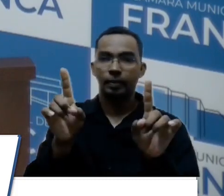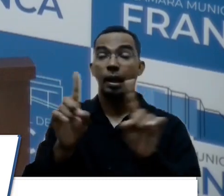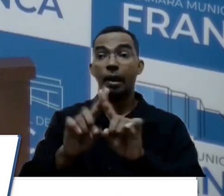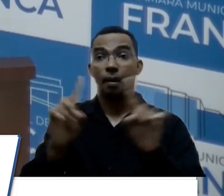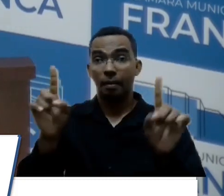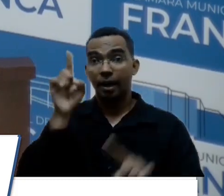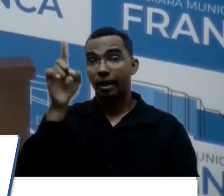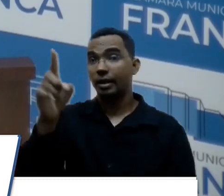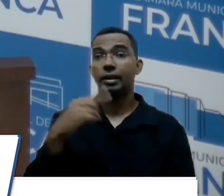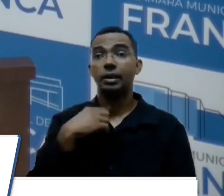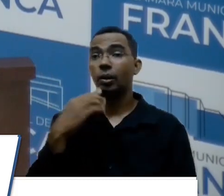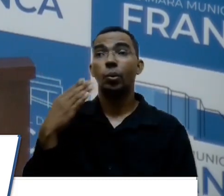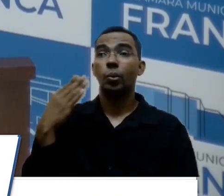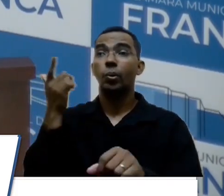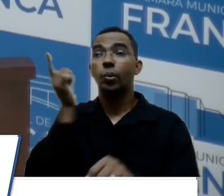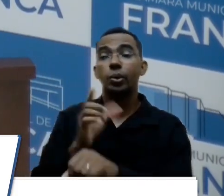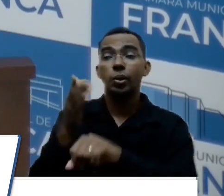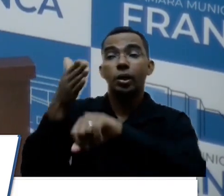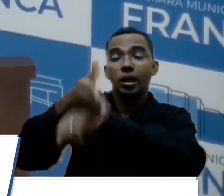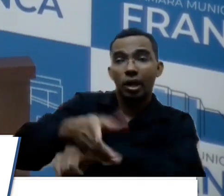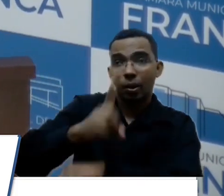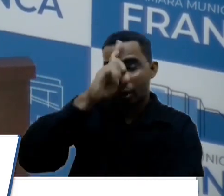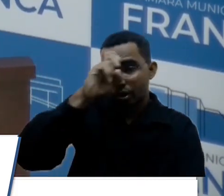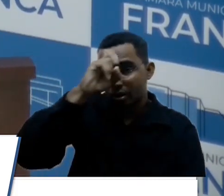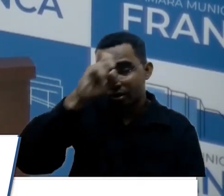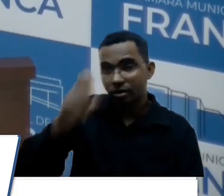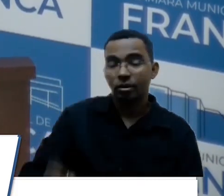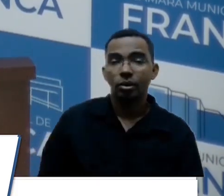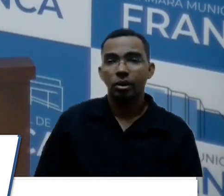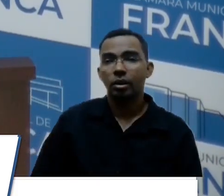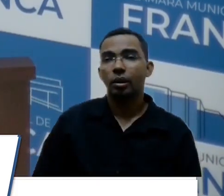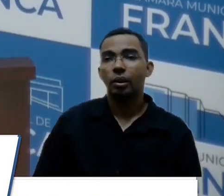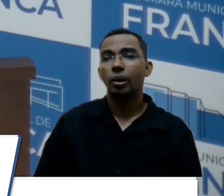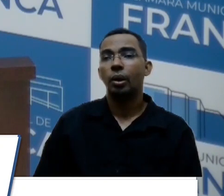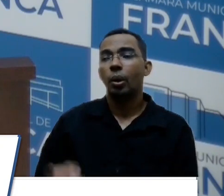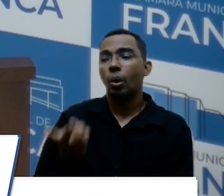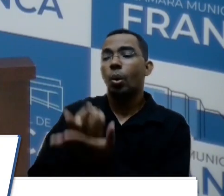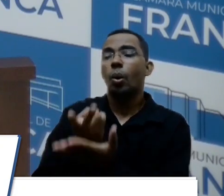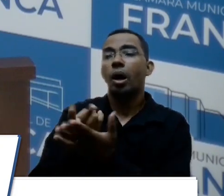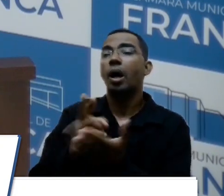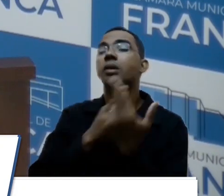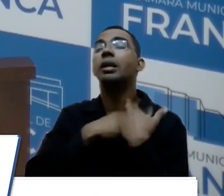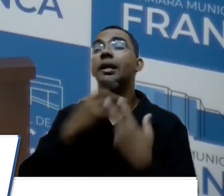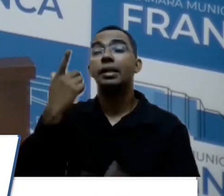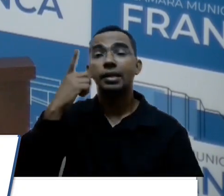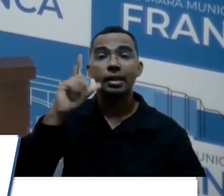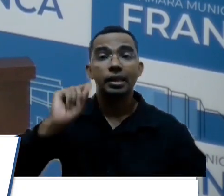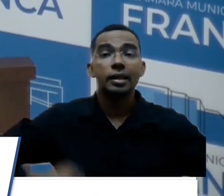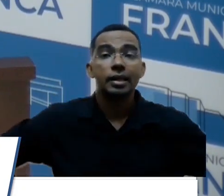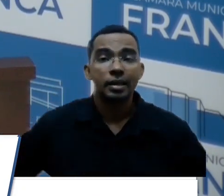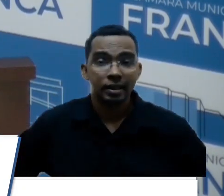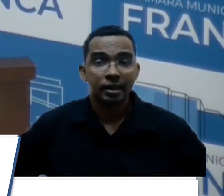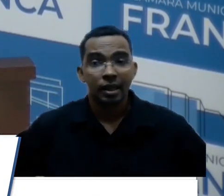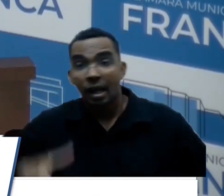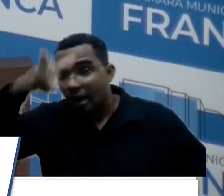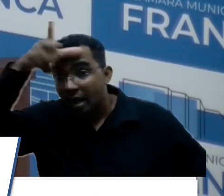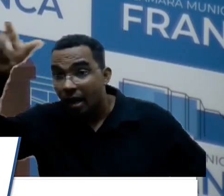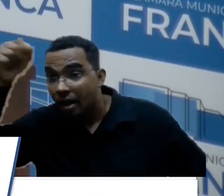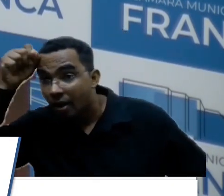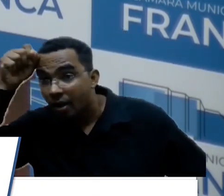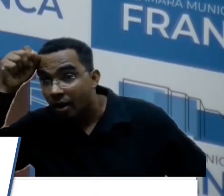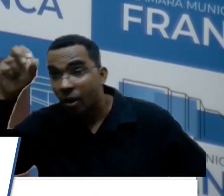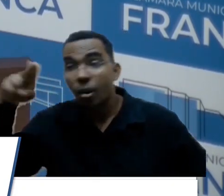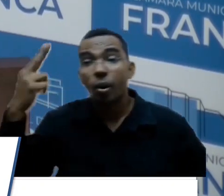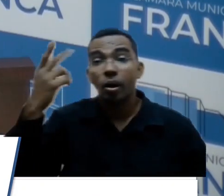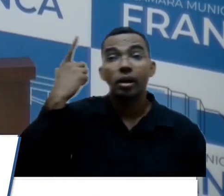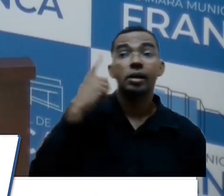não adentrou o hospital. O paciente está na tutela de quem? Da prefeitura ou de quem